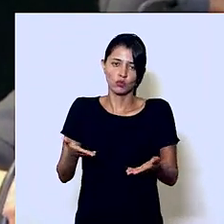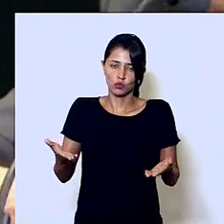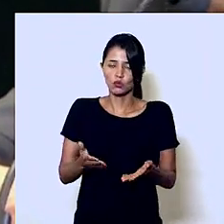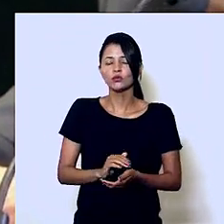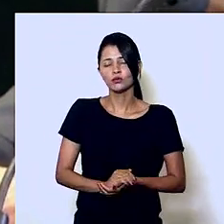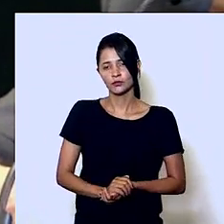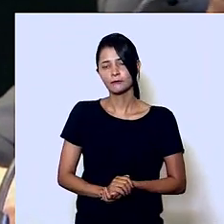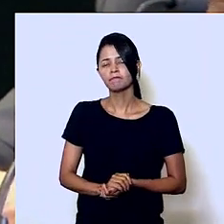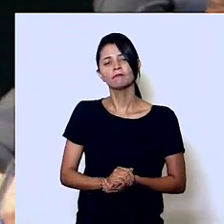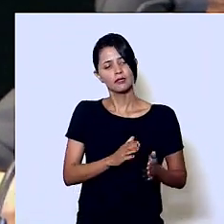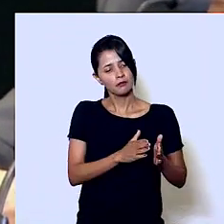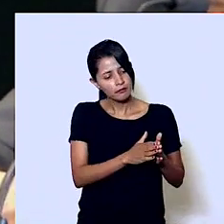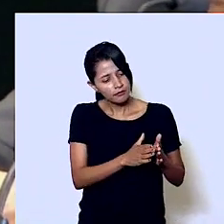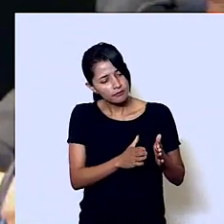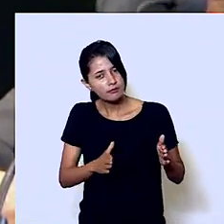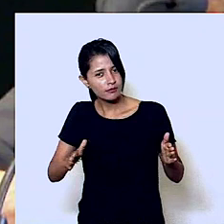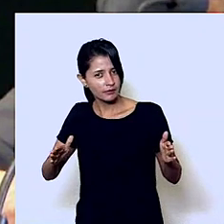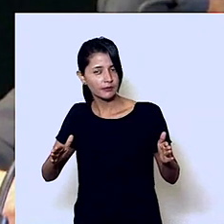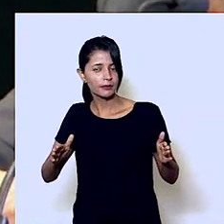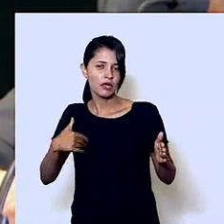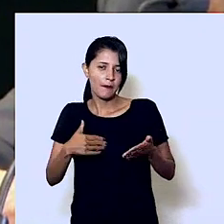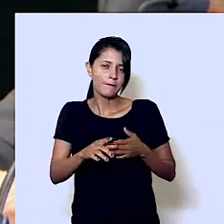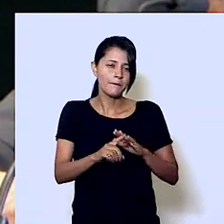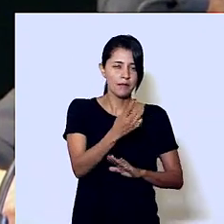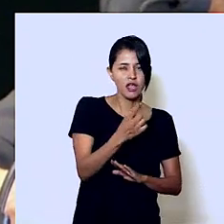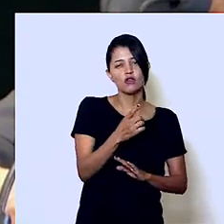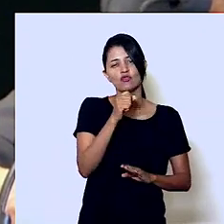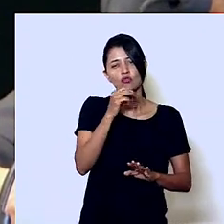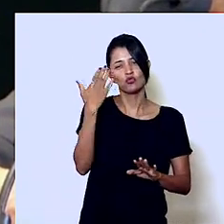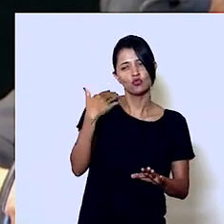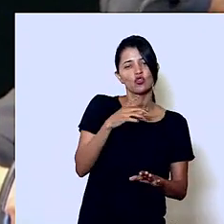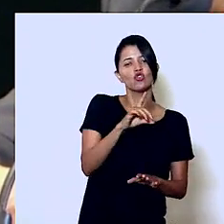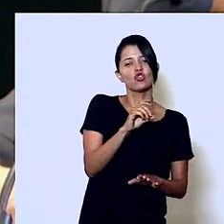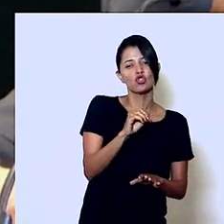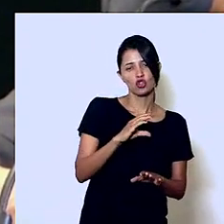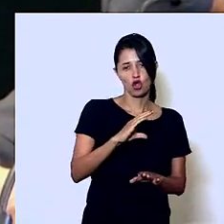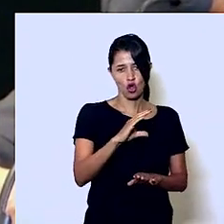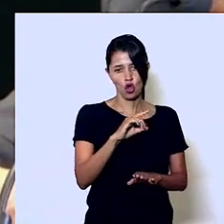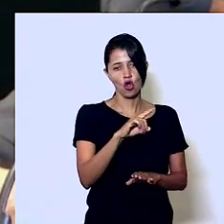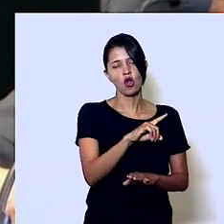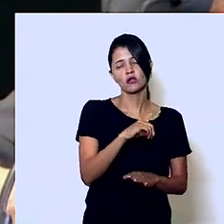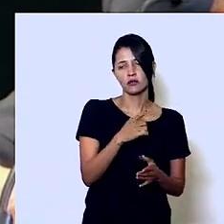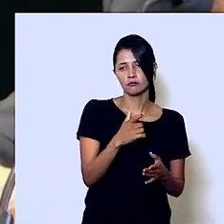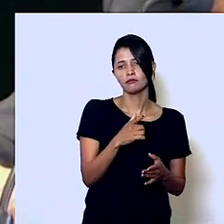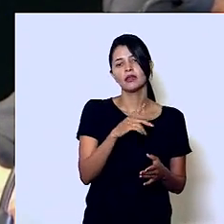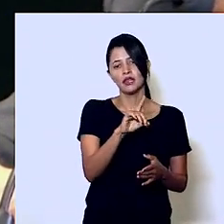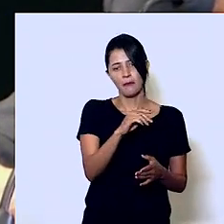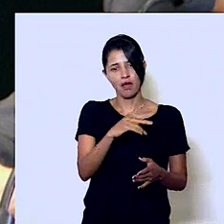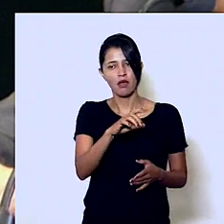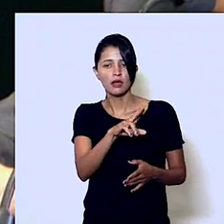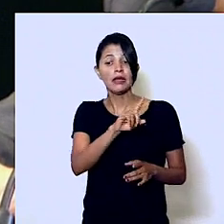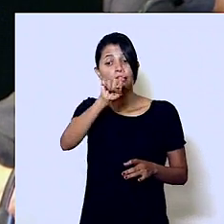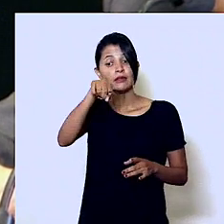trajetória, primeiro no velho DPR, na DOC, Divisão de Operações Comerciais, depois como assessor do Paulo Tarso, ao lado do